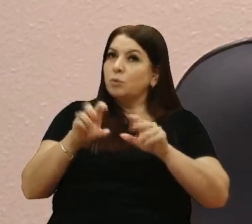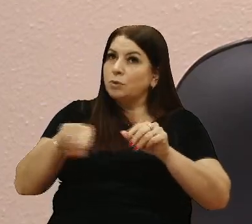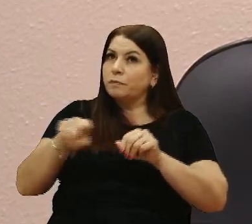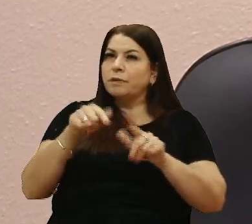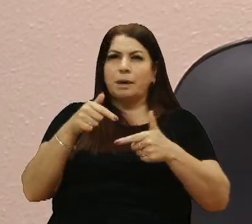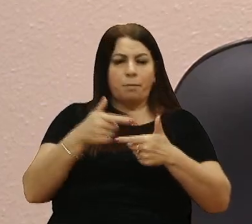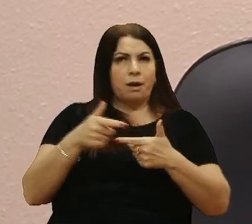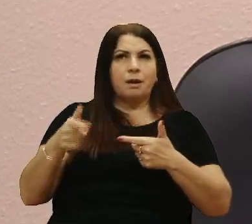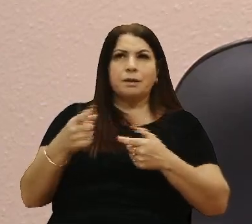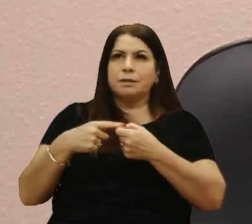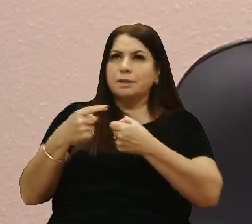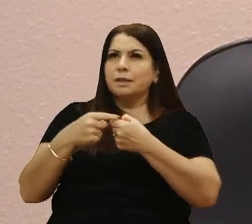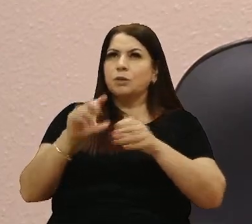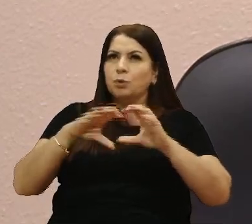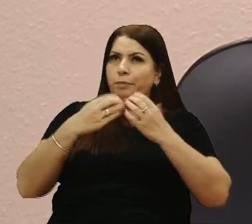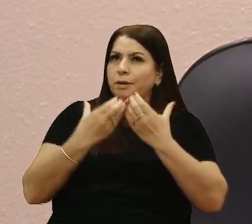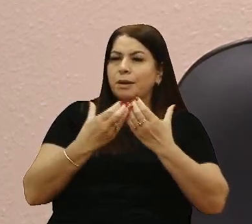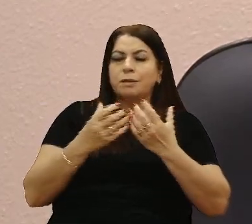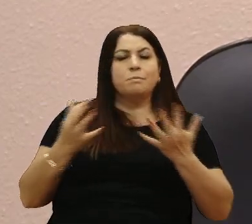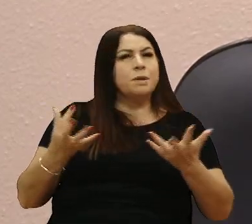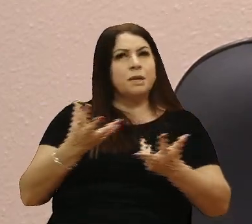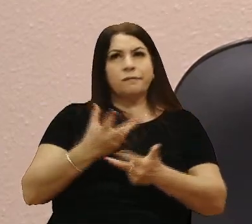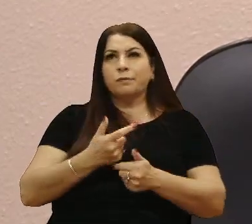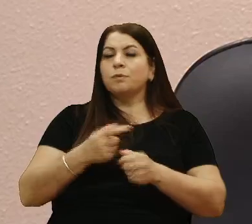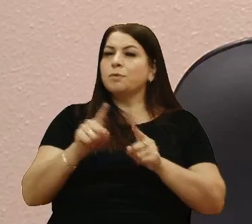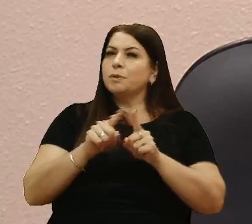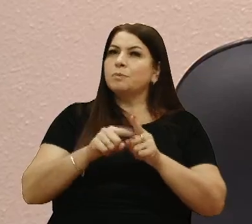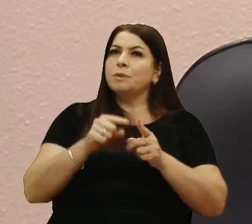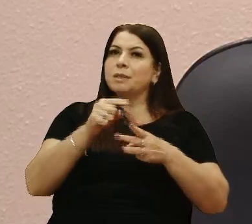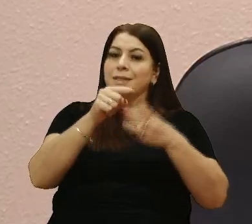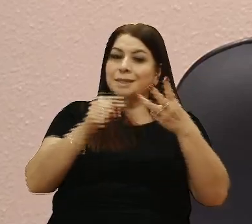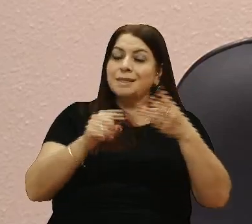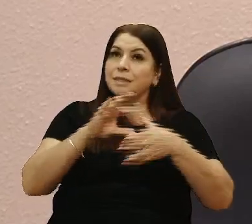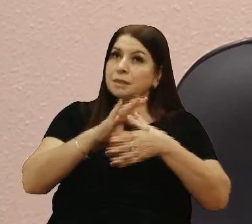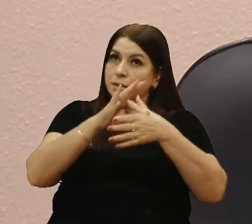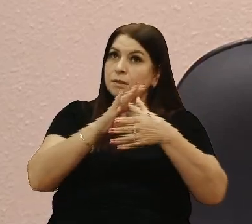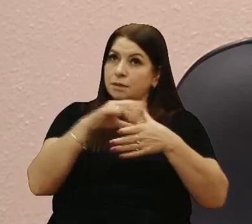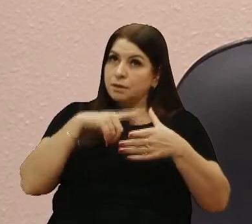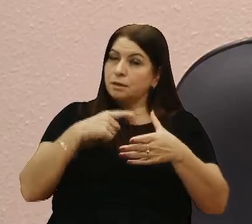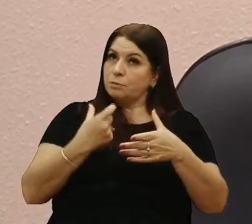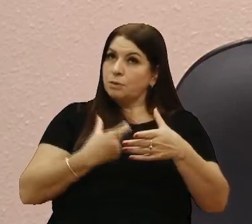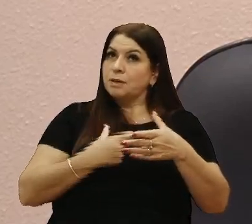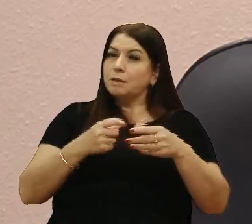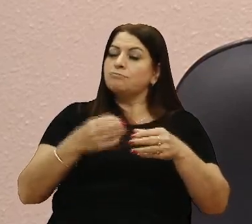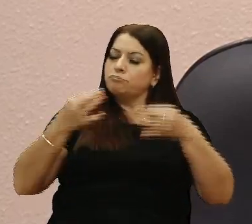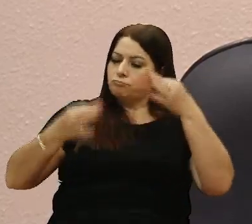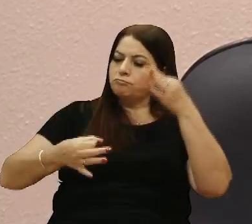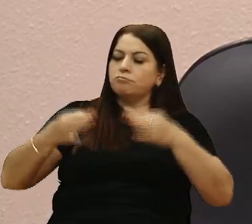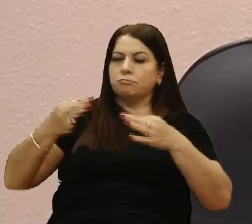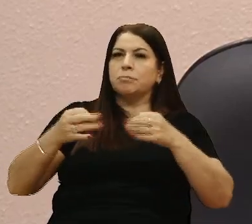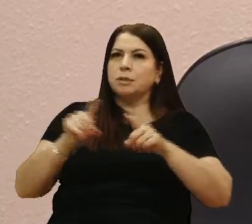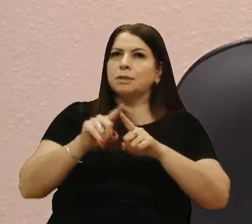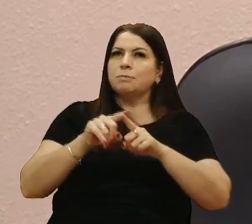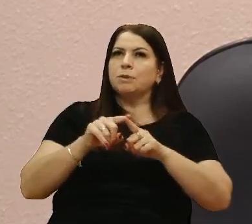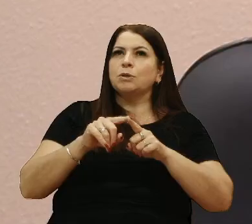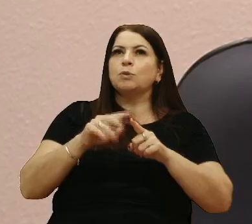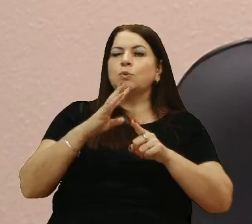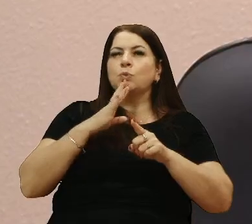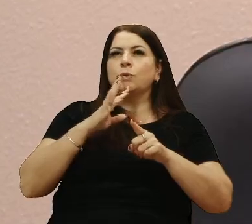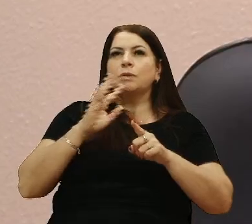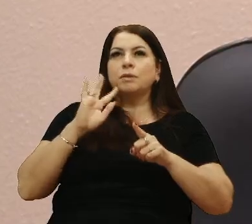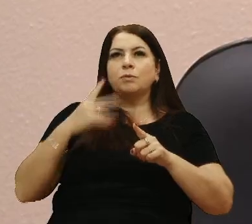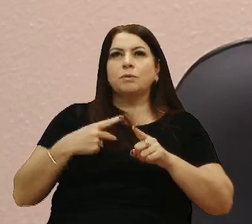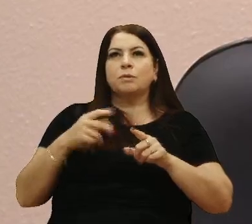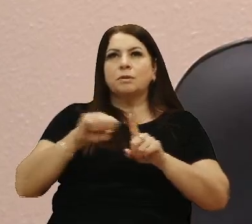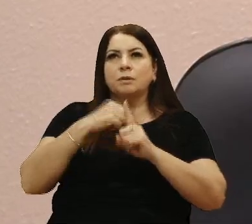um trabalho na comunidade maravilhoso. Então, são 3 lideranças que recebem essa medalha de forma justa, que precisam ser conhecidas e reconhecidas pela